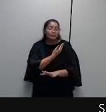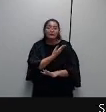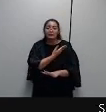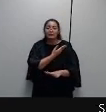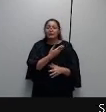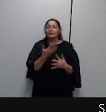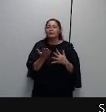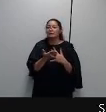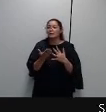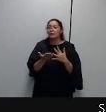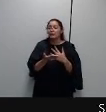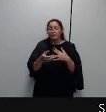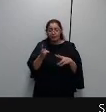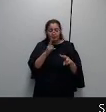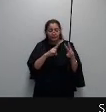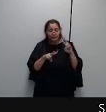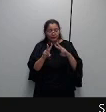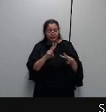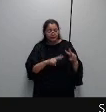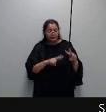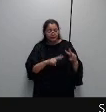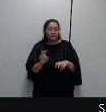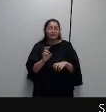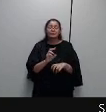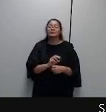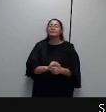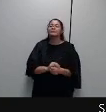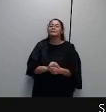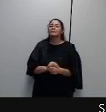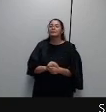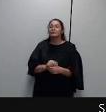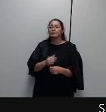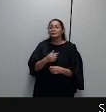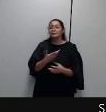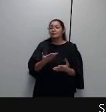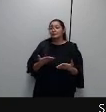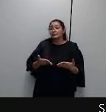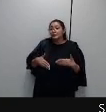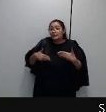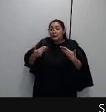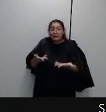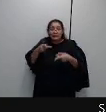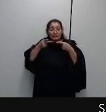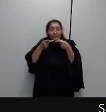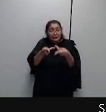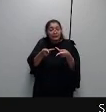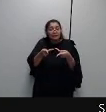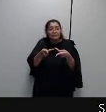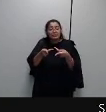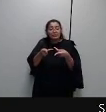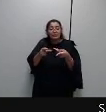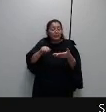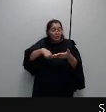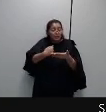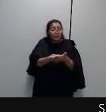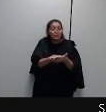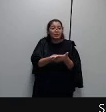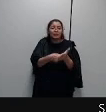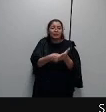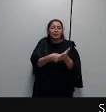execução fiscal deveria ocorrer nos moldes do artigo 50 do Código Civil tá falando exatamente na aplicação do critério